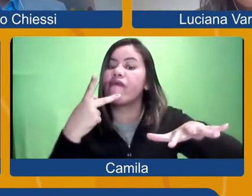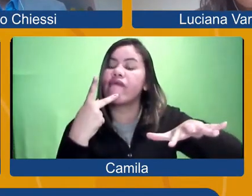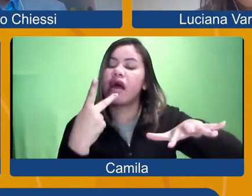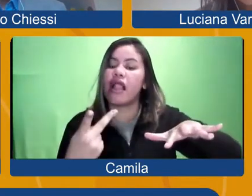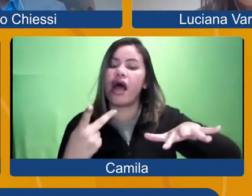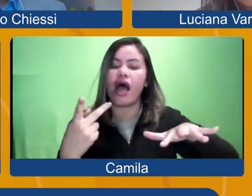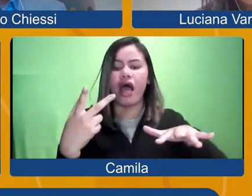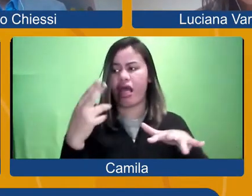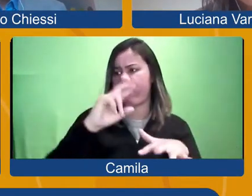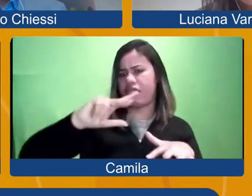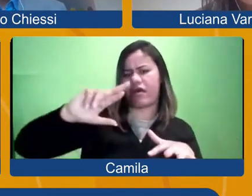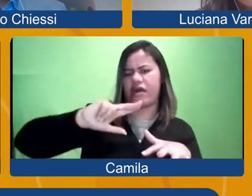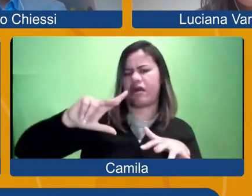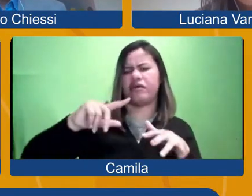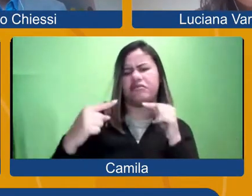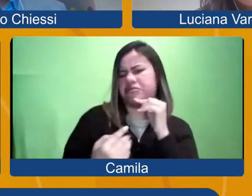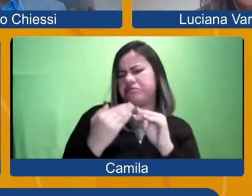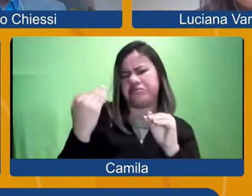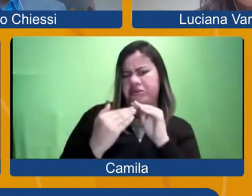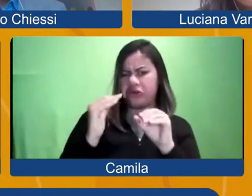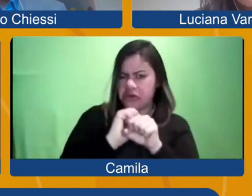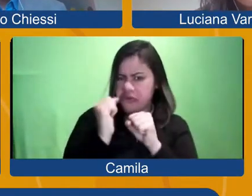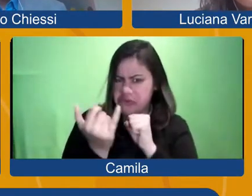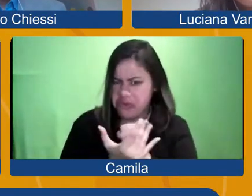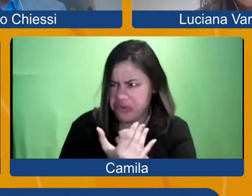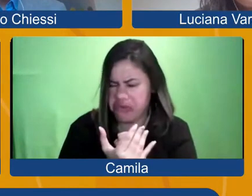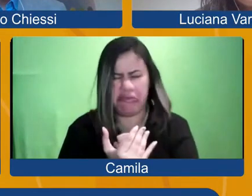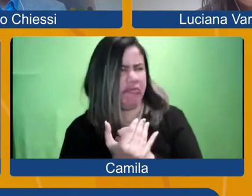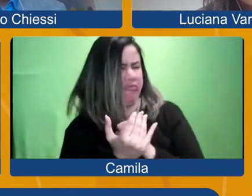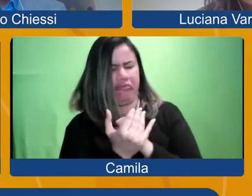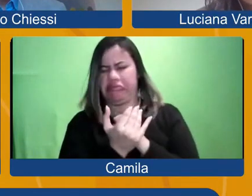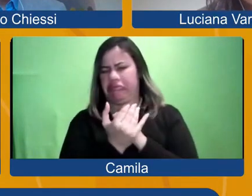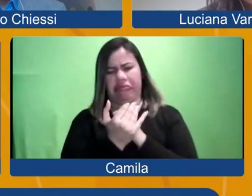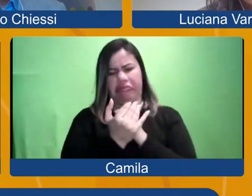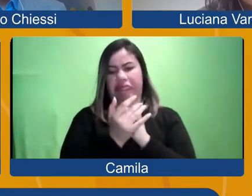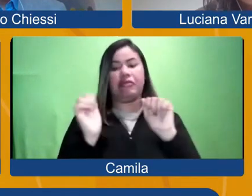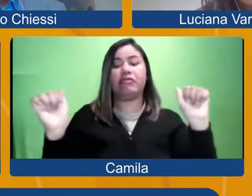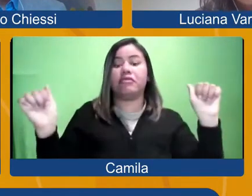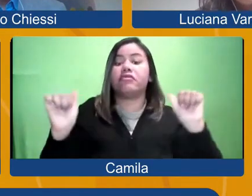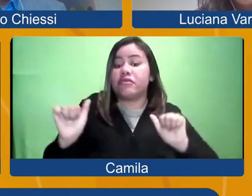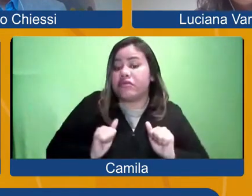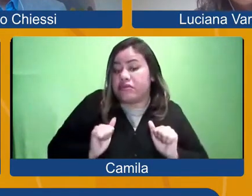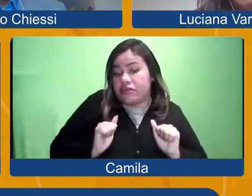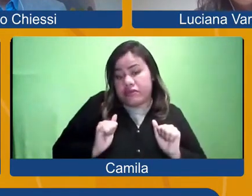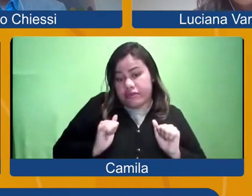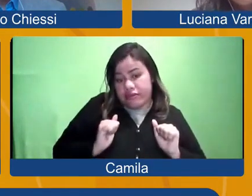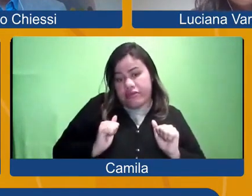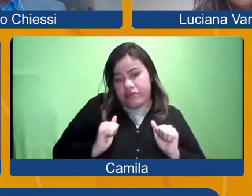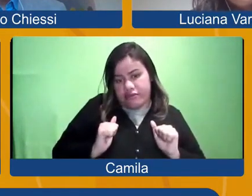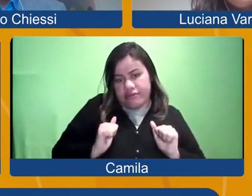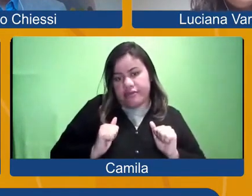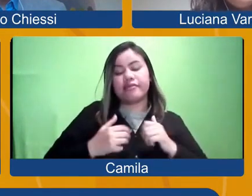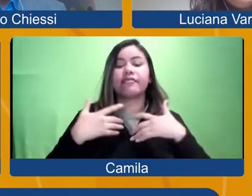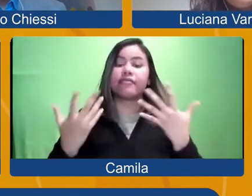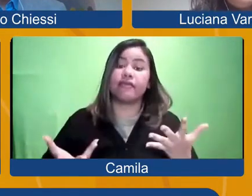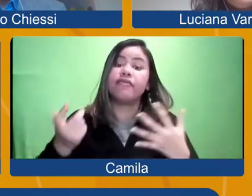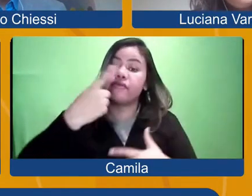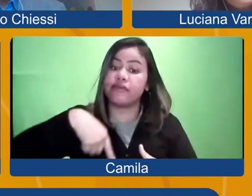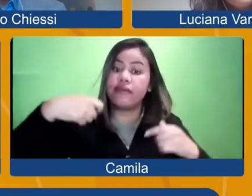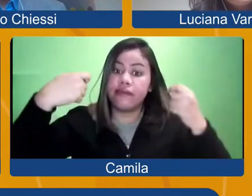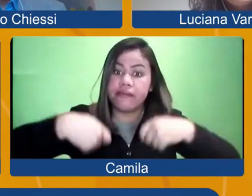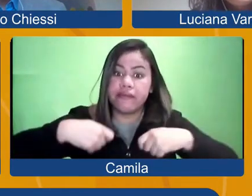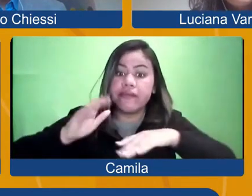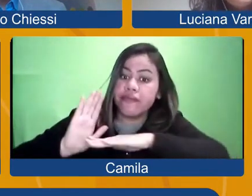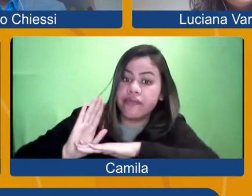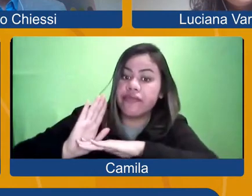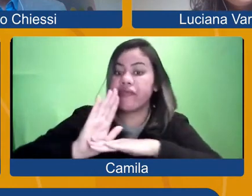contra? Então, acho que é por aí, né? Que assim, a gente tem que tentar realmente esclarecer as